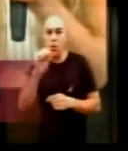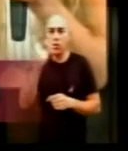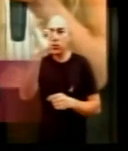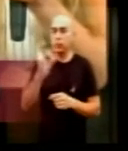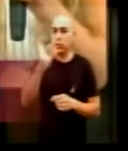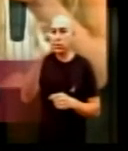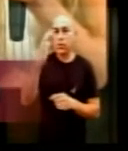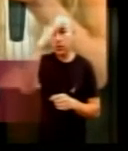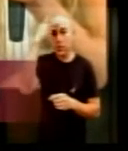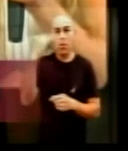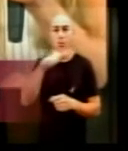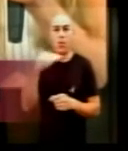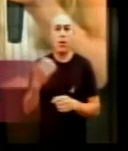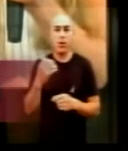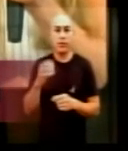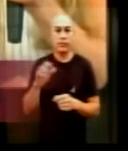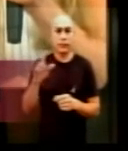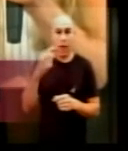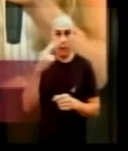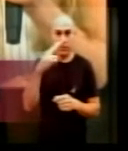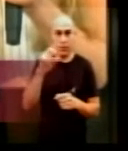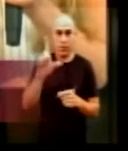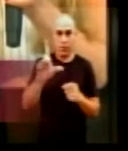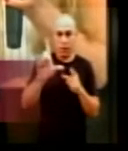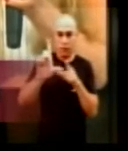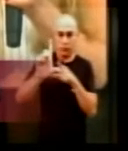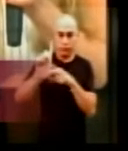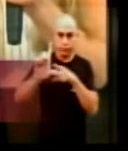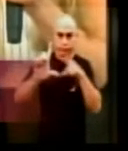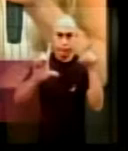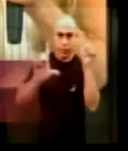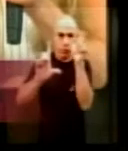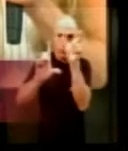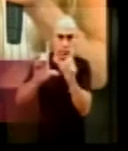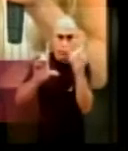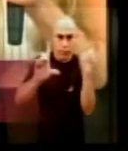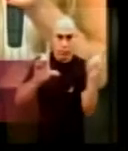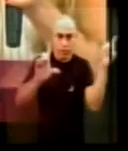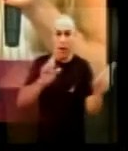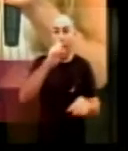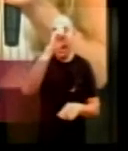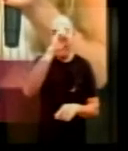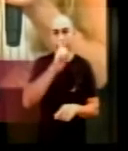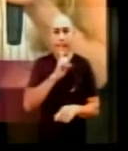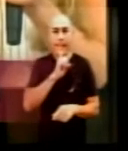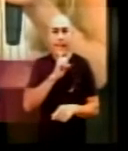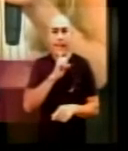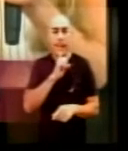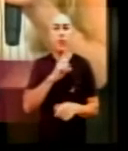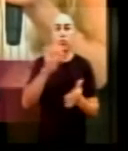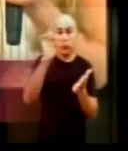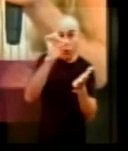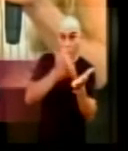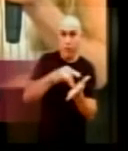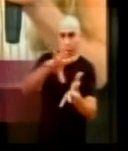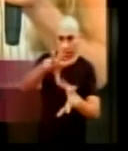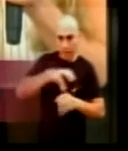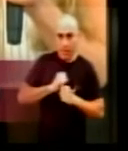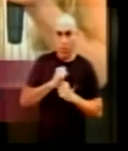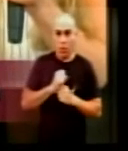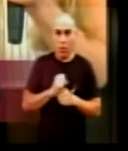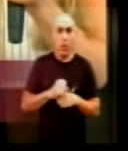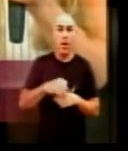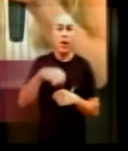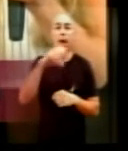ainda, nessa última coluna da semana 41, nós temos os amarelos, que são os casos confirmados, os laranjas, que são a